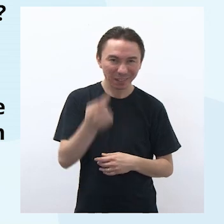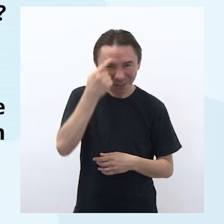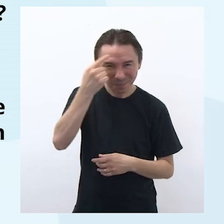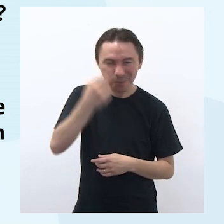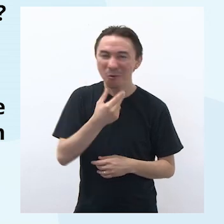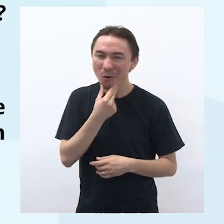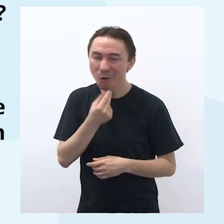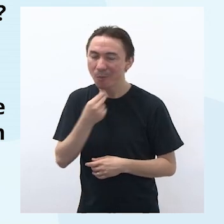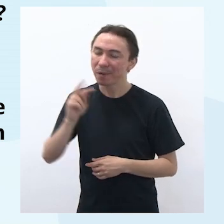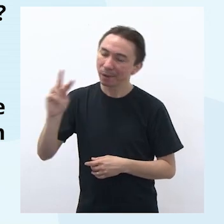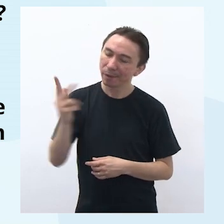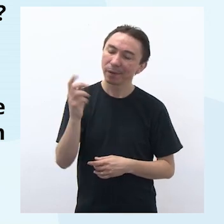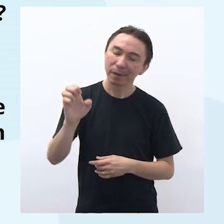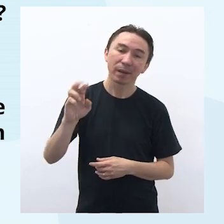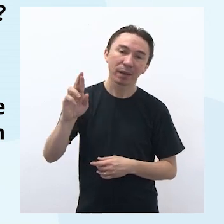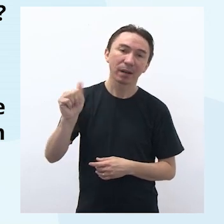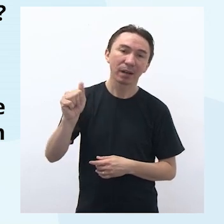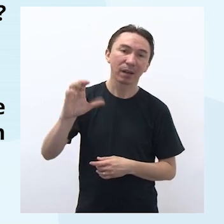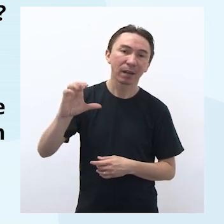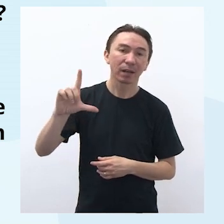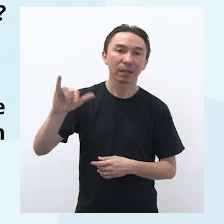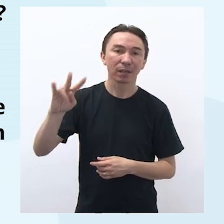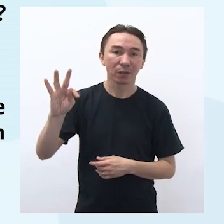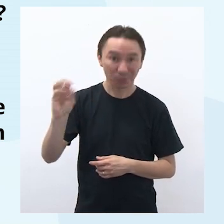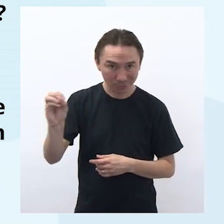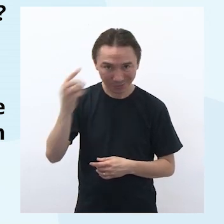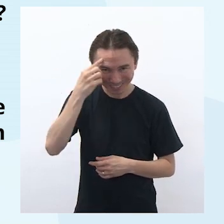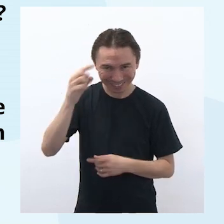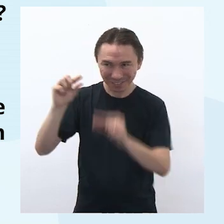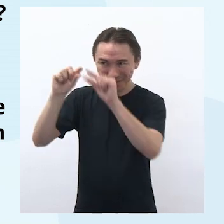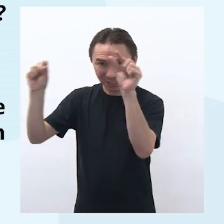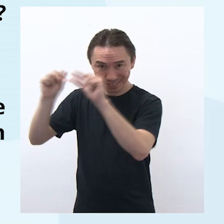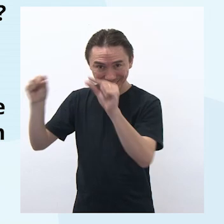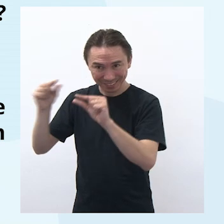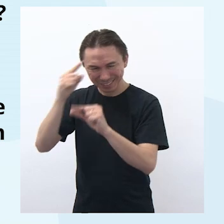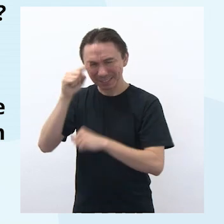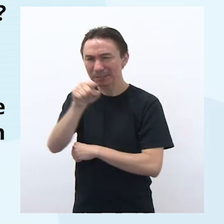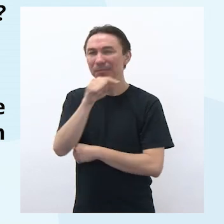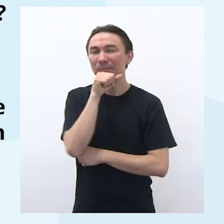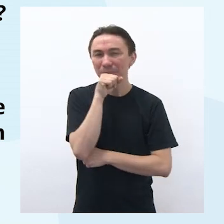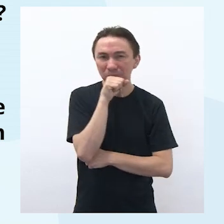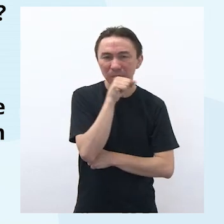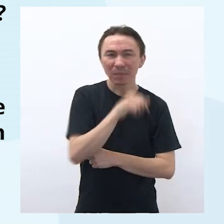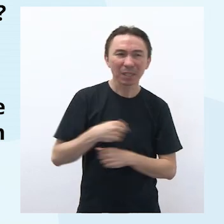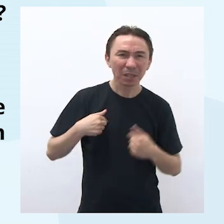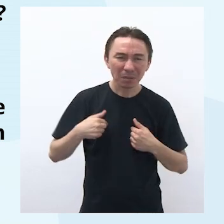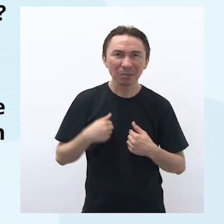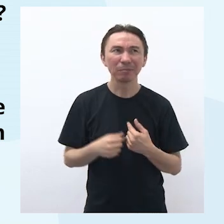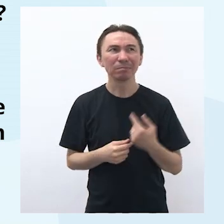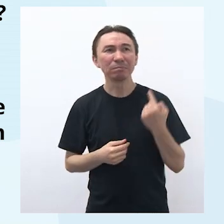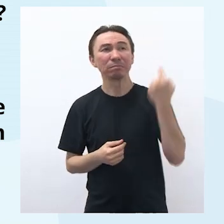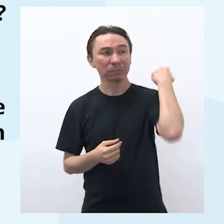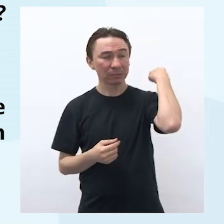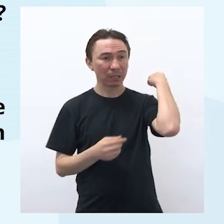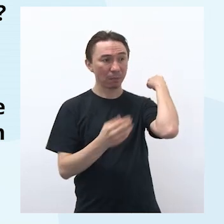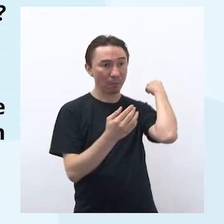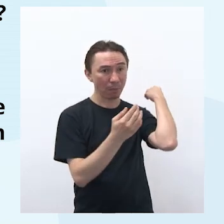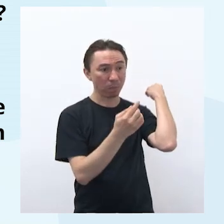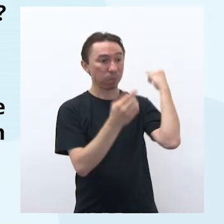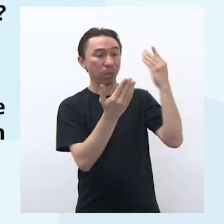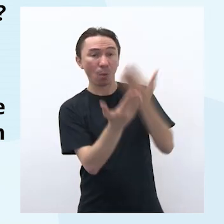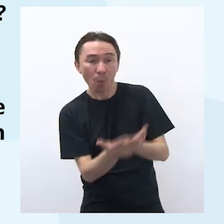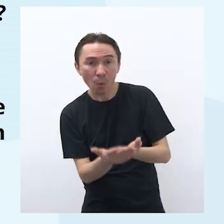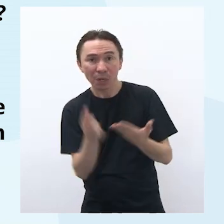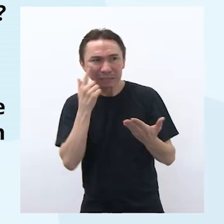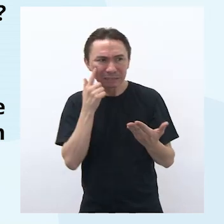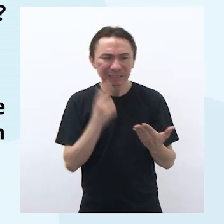Heráclito, você acredita que houve alguma mudança no seu fazer pedagógico? Mas aí a gente está olhando para esse